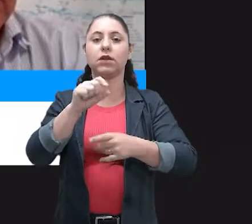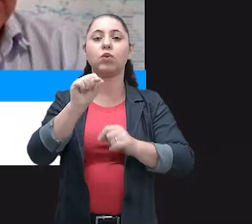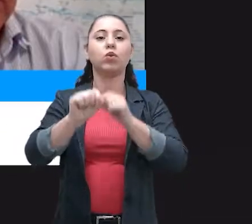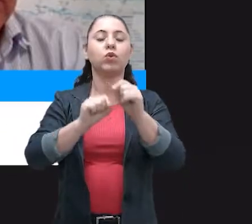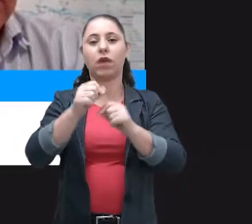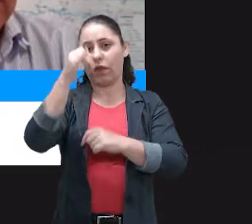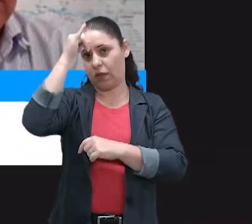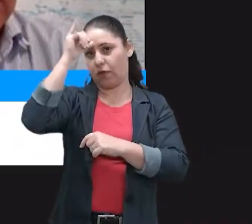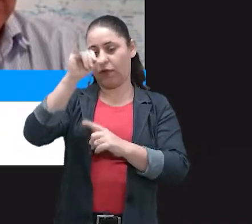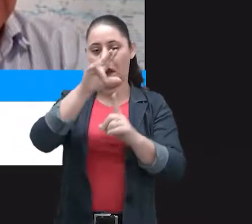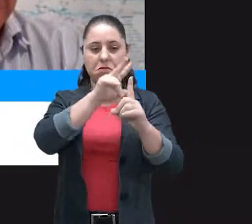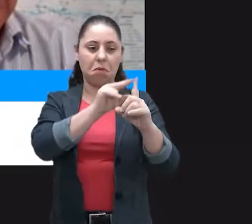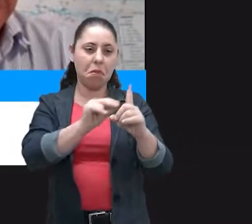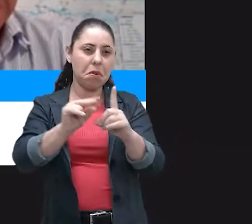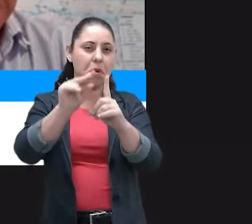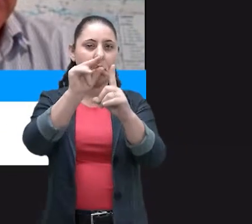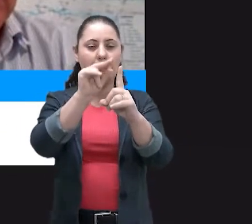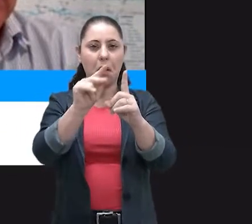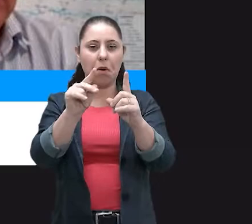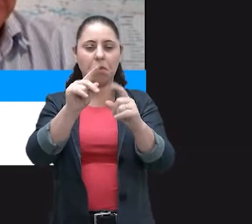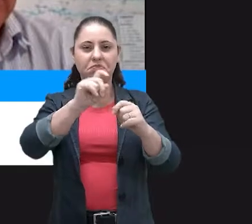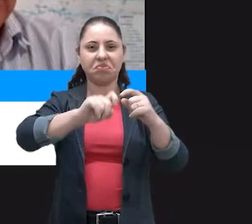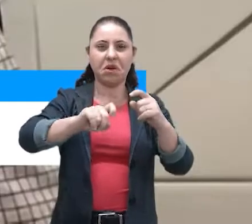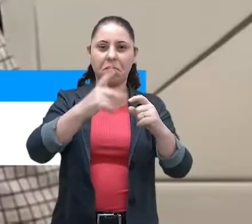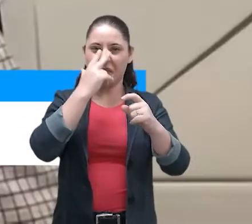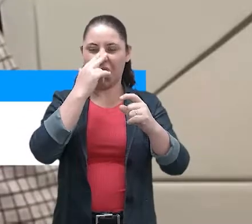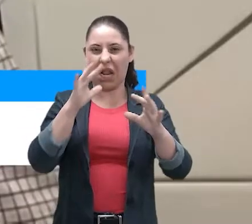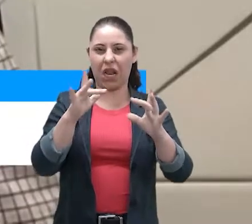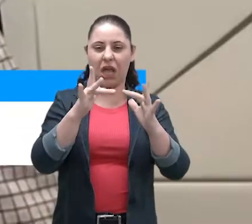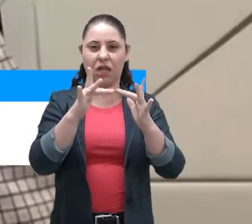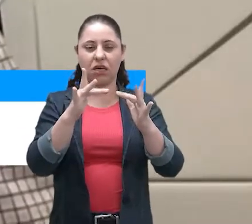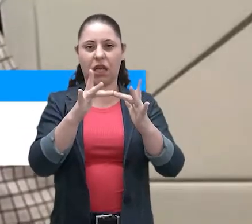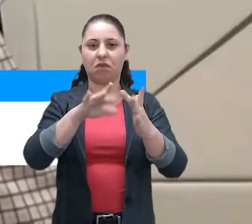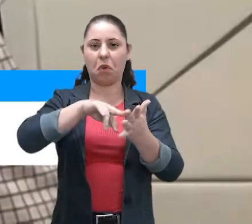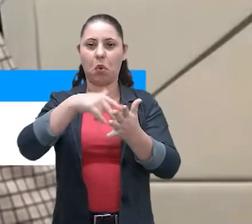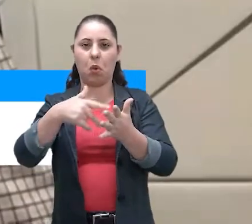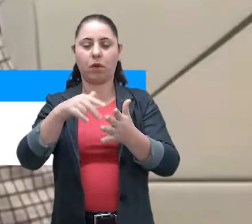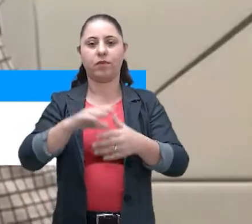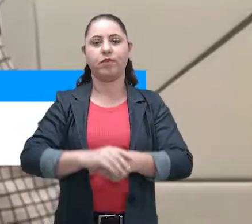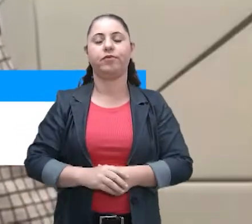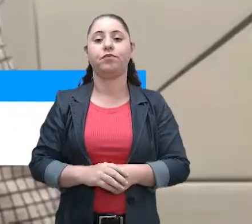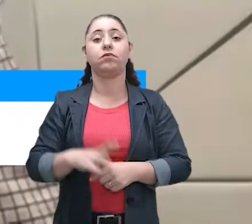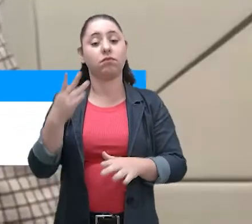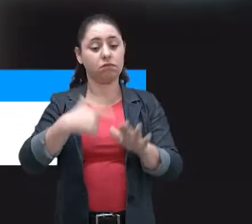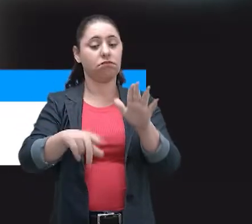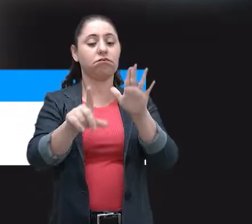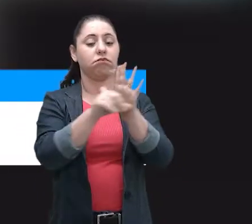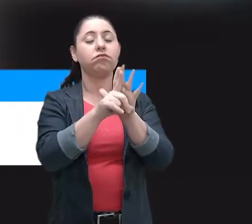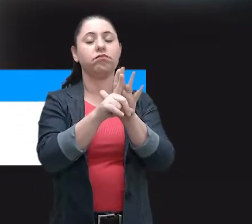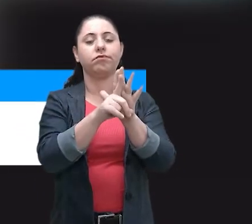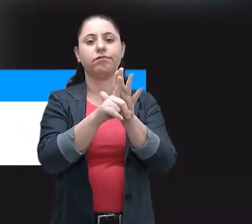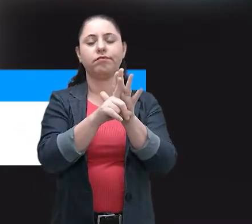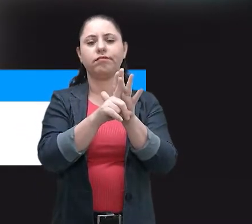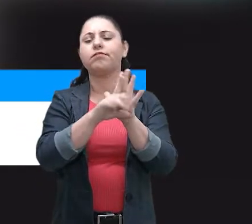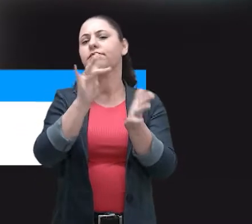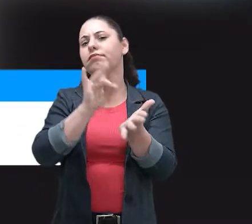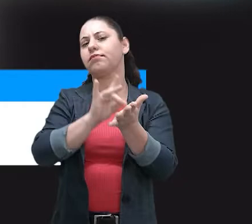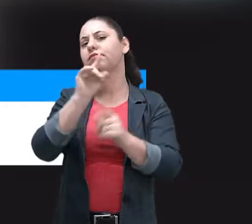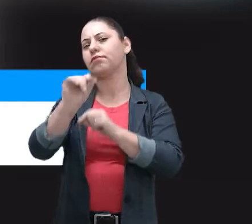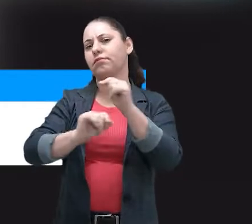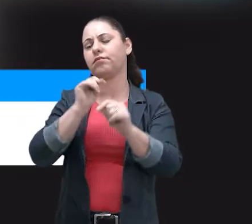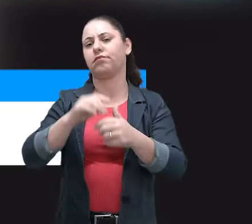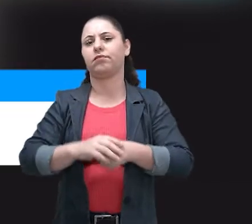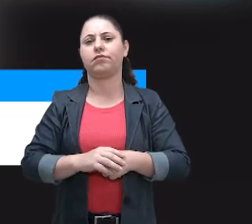favorável pelo viés da prevenção à erotização precoce, associada a coreografias com conotação sexual. Essa lei, ela,